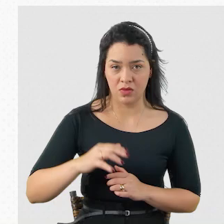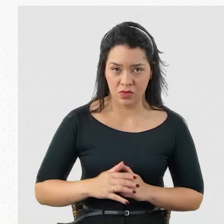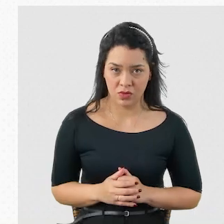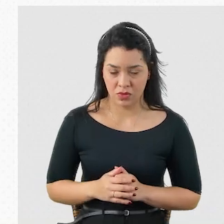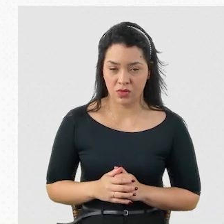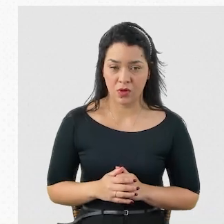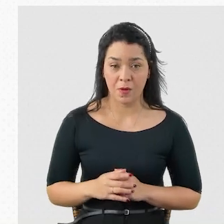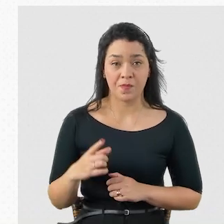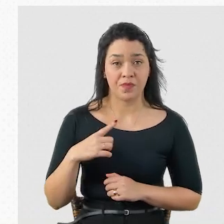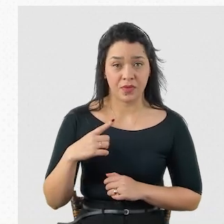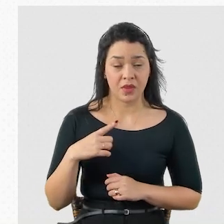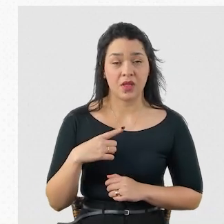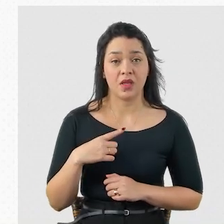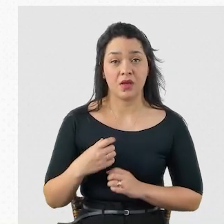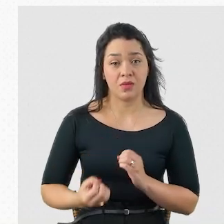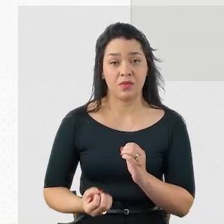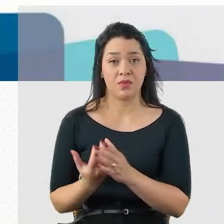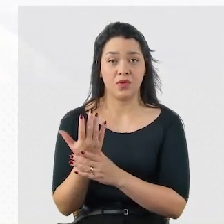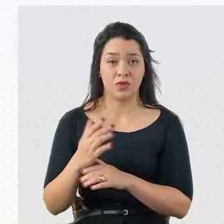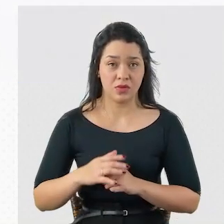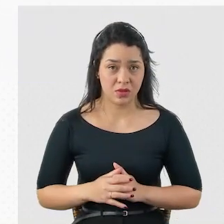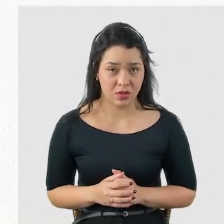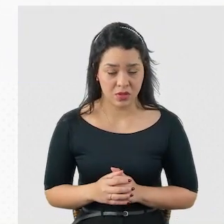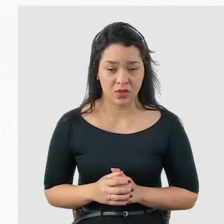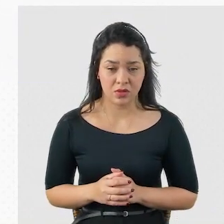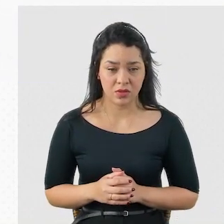produzido por um artista europeu, né?